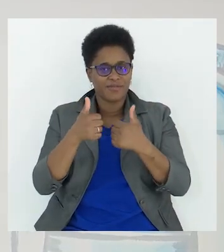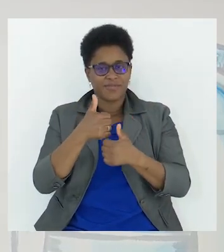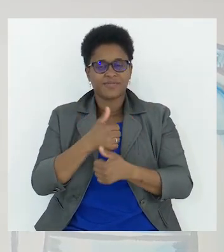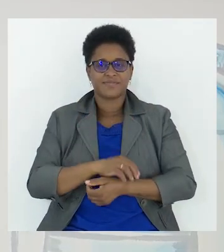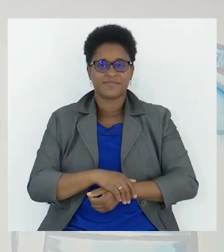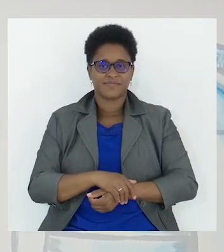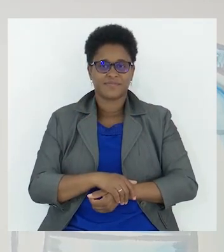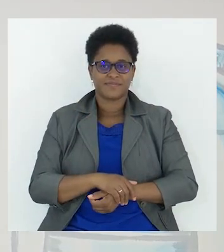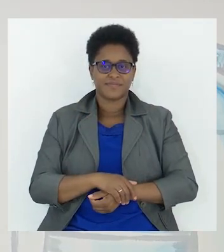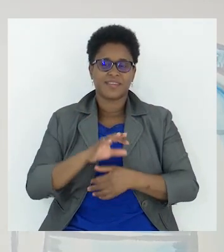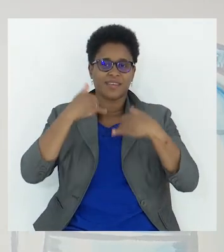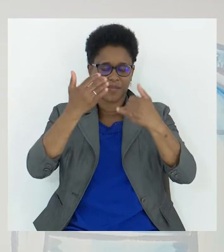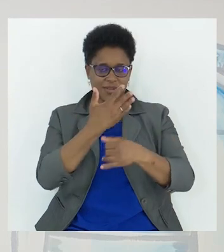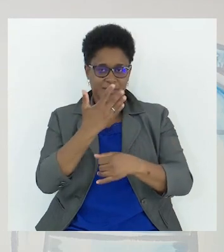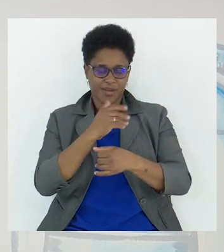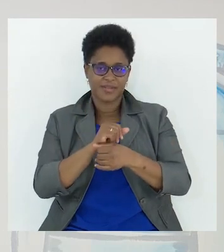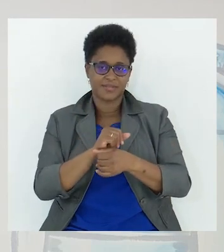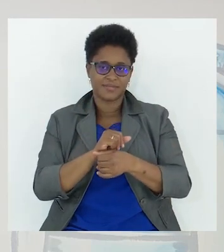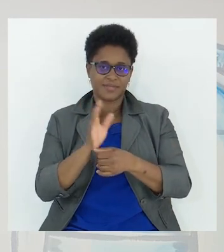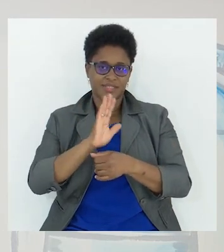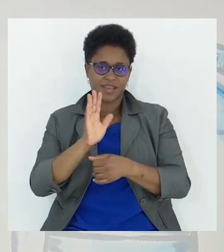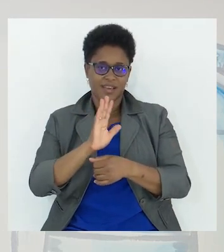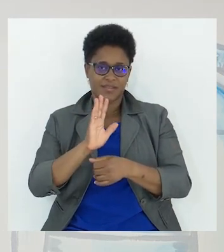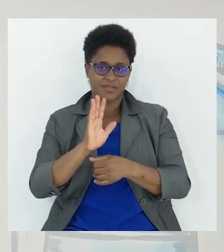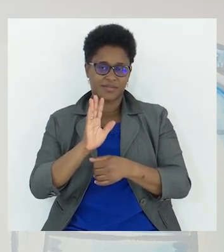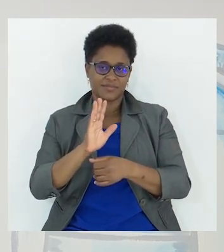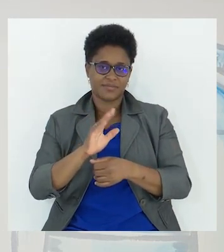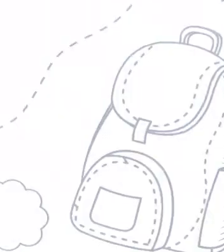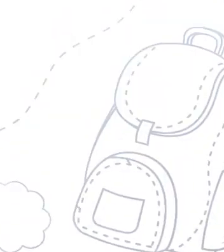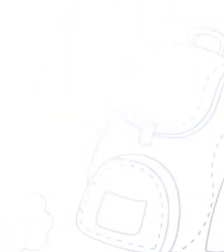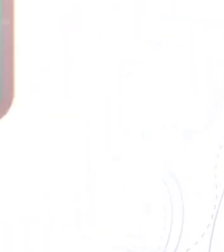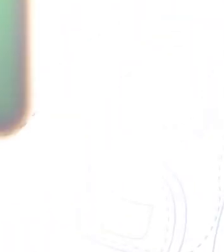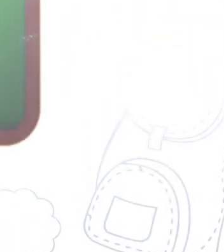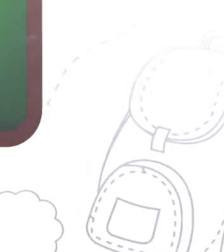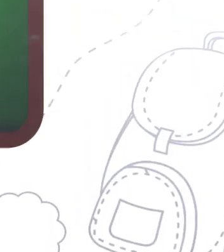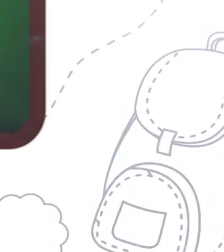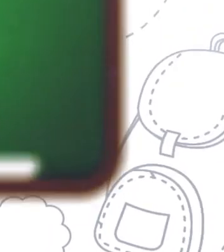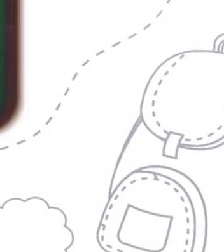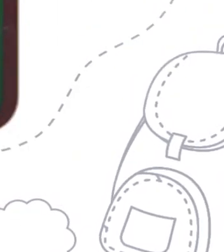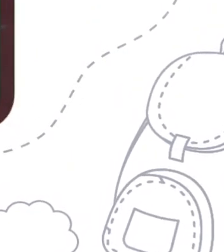Até a próxima aula. Tchau.